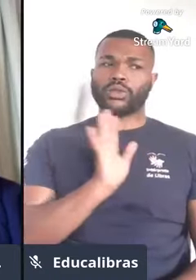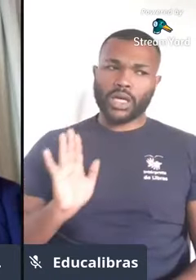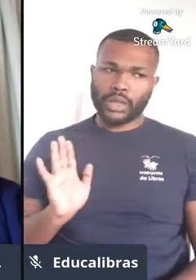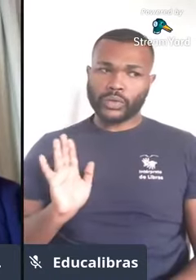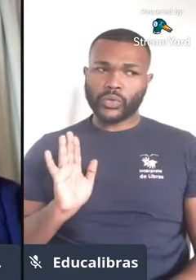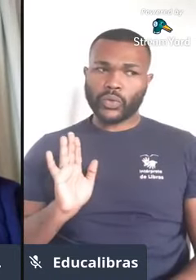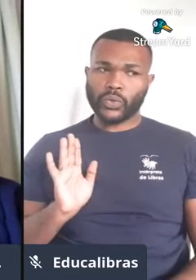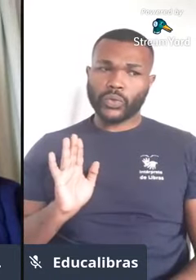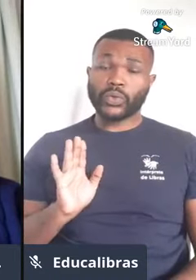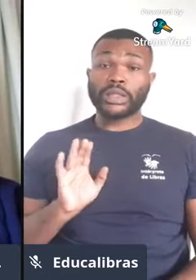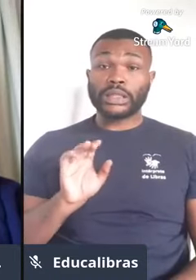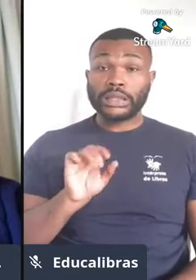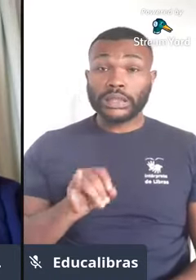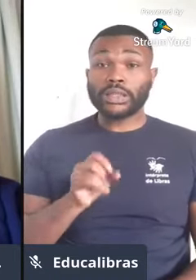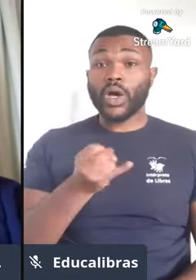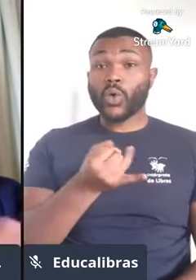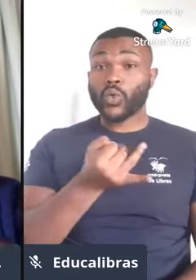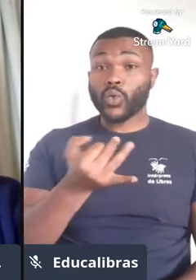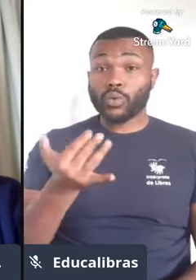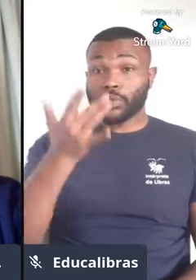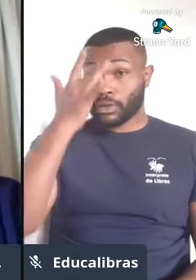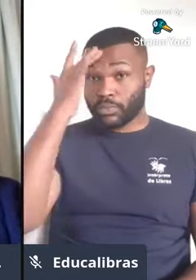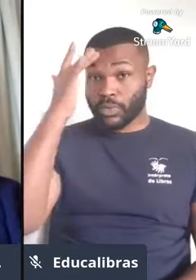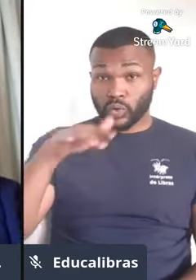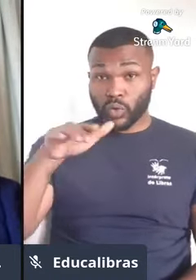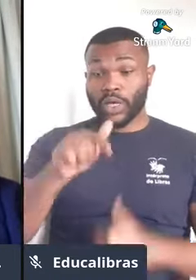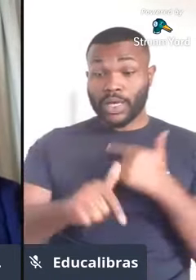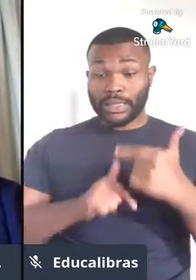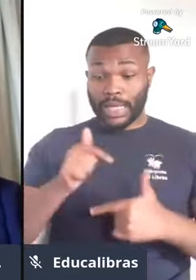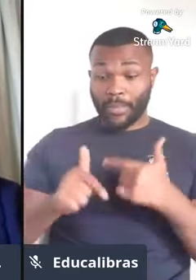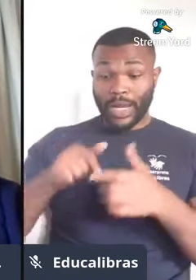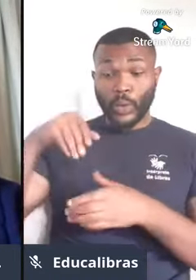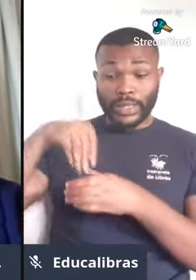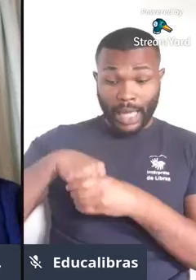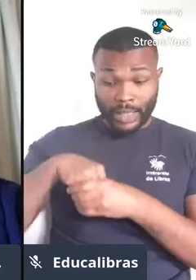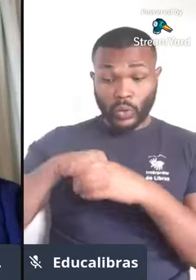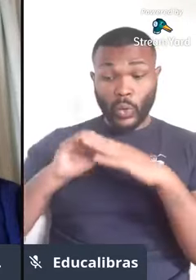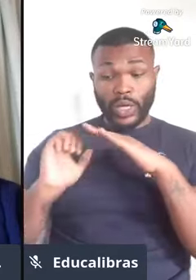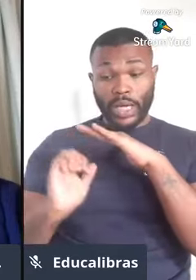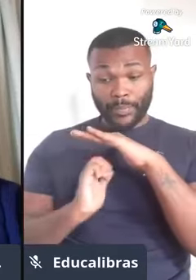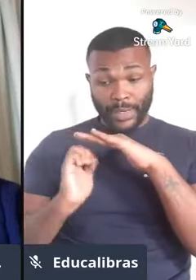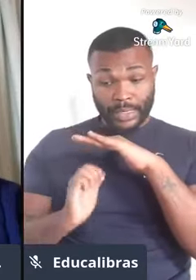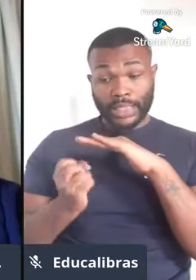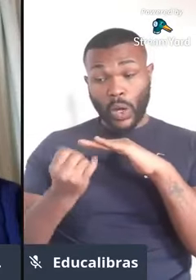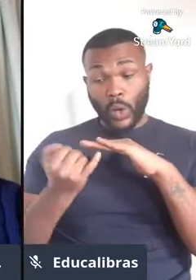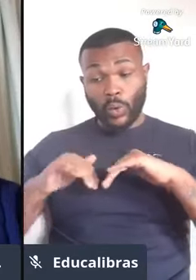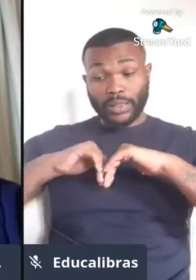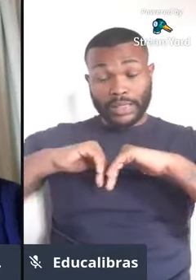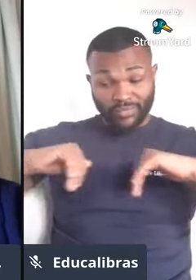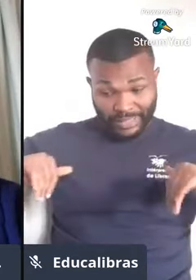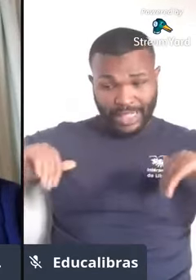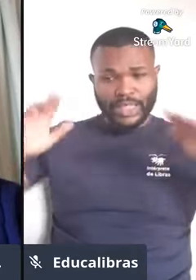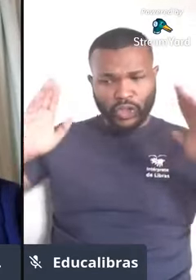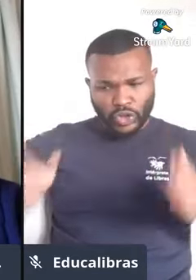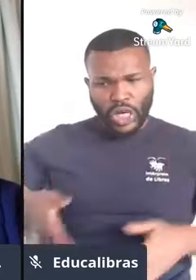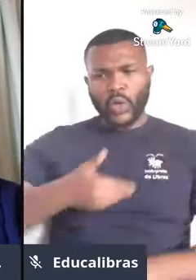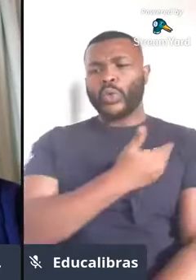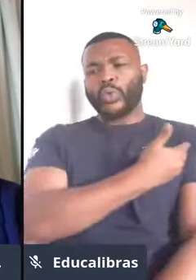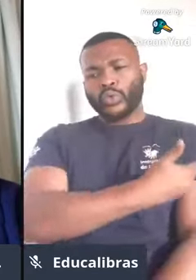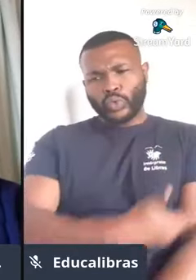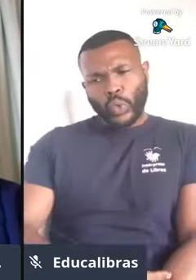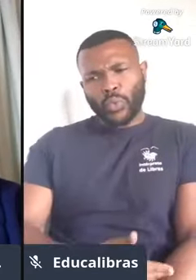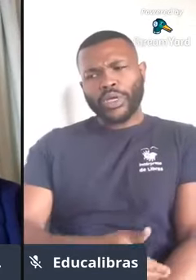das pessoas trabalhando dentro da empresa e uma parte trabalhando à distância, isso já favorece a possibilidade de nós